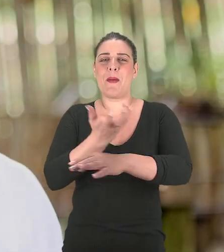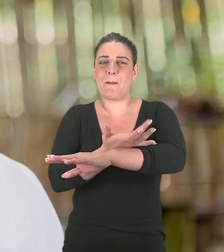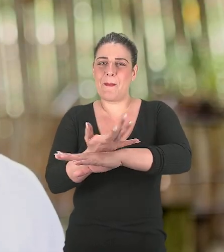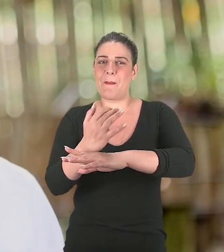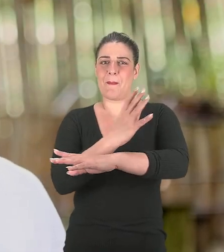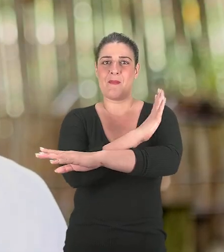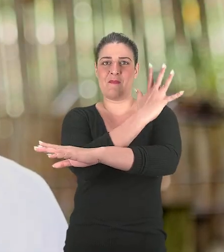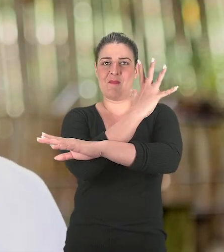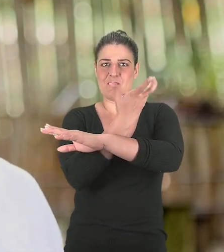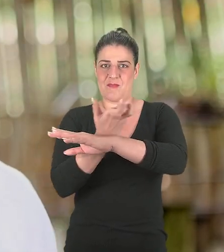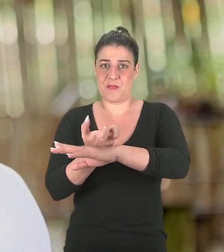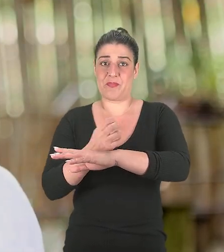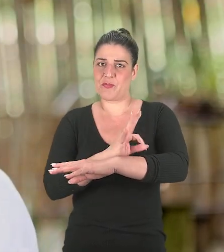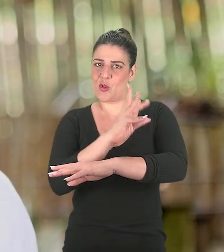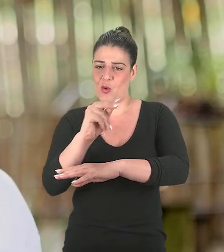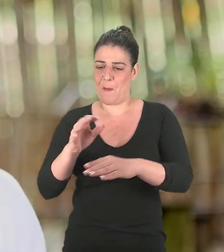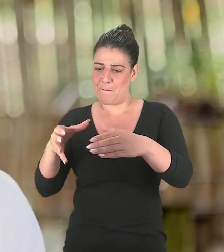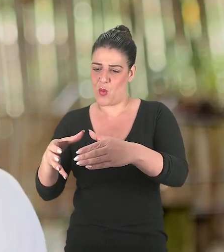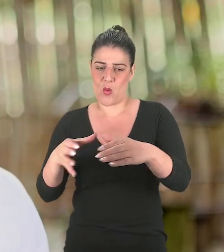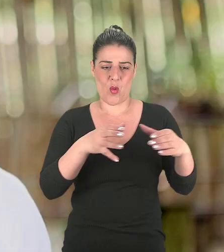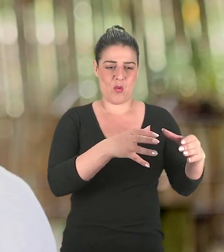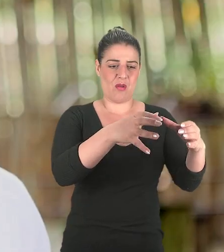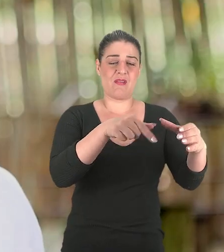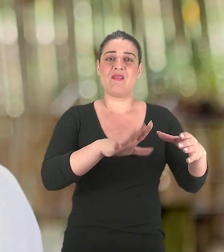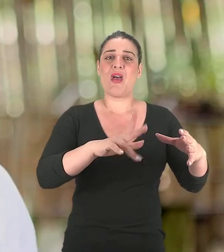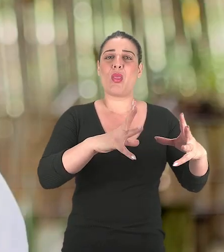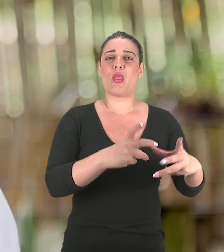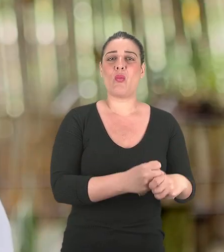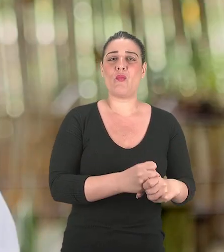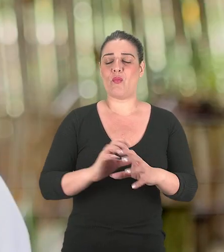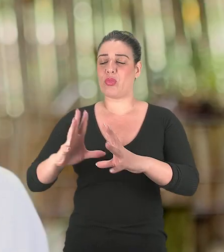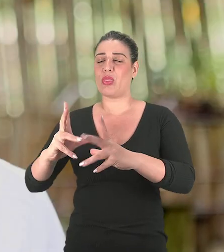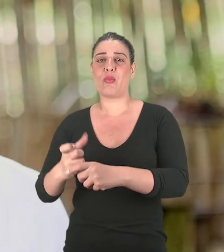vegetais. Todo fragmento isolado, com o passar do tempo, ele vai morrendo,